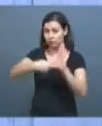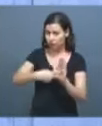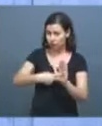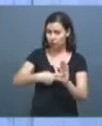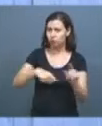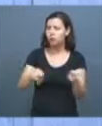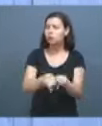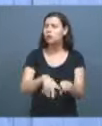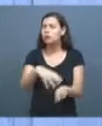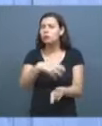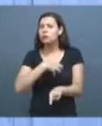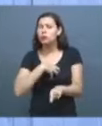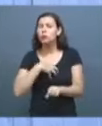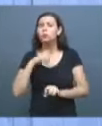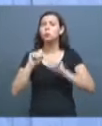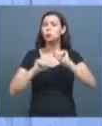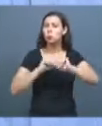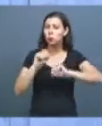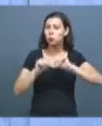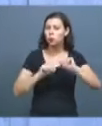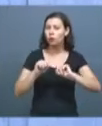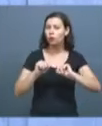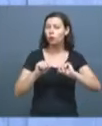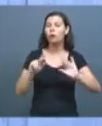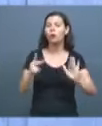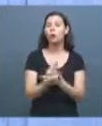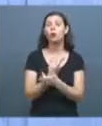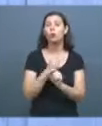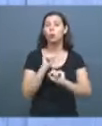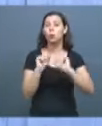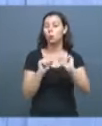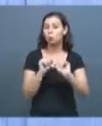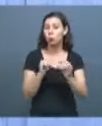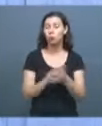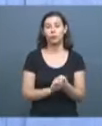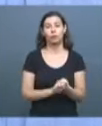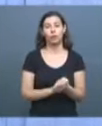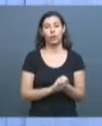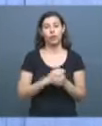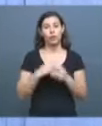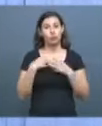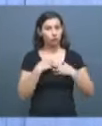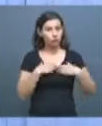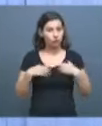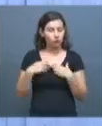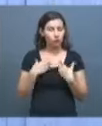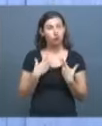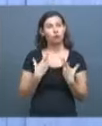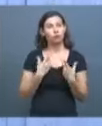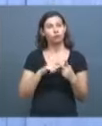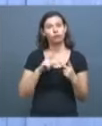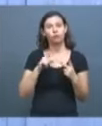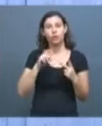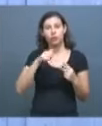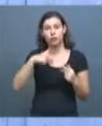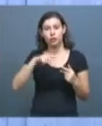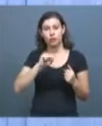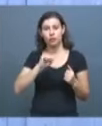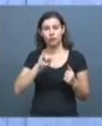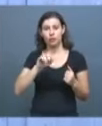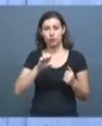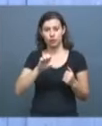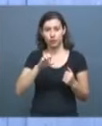os sintomas e consequências? E ainda, é possível diferenciar o estresse de ansiedade, nervosismo